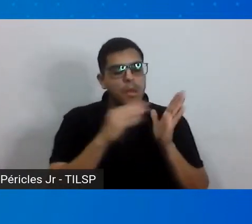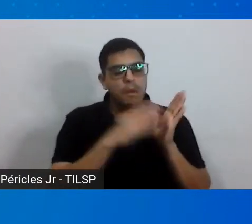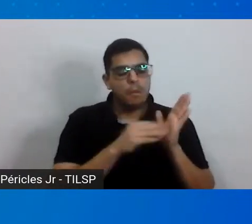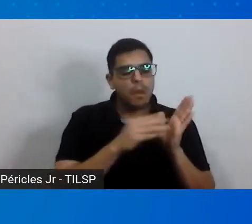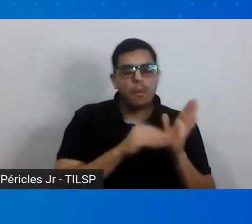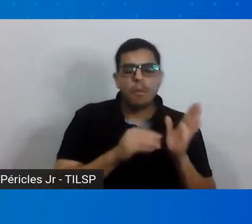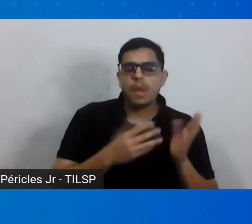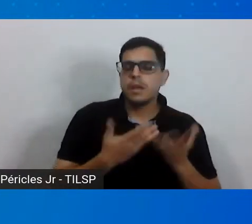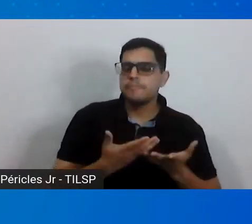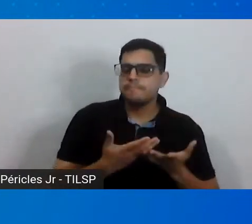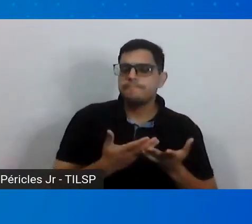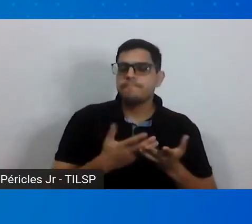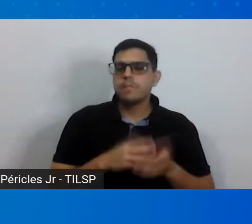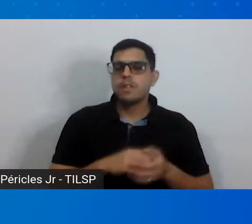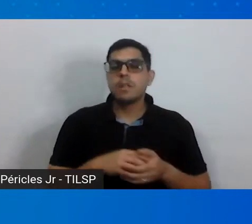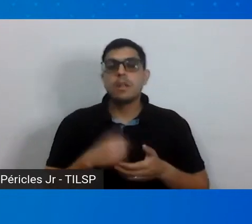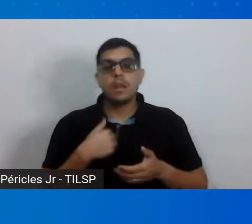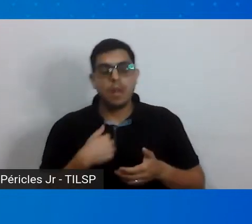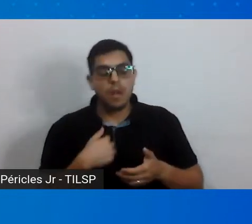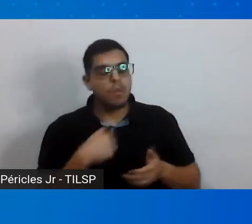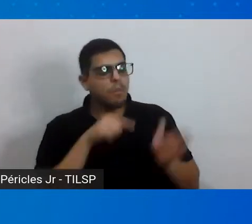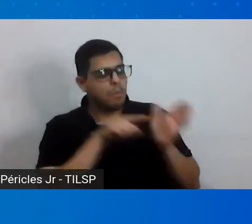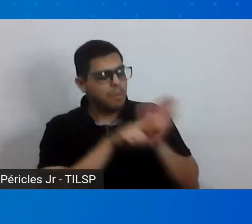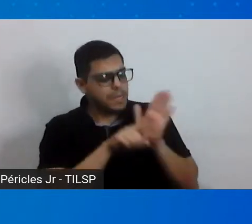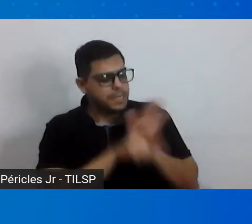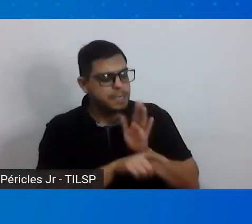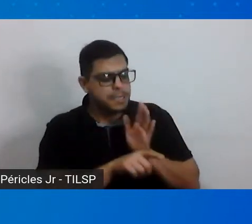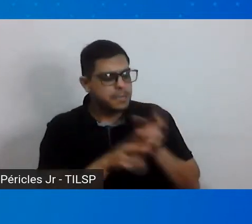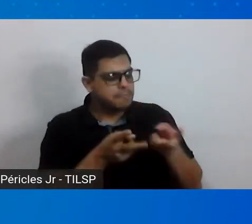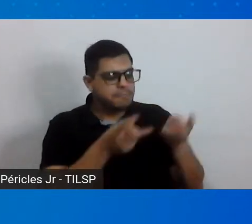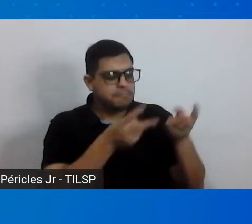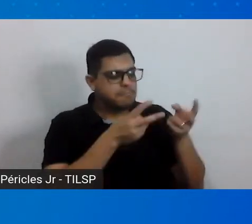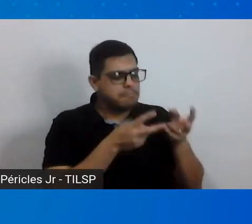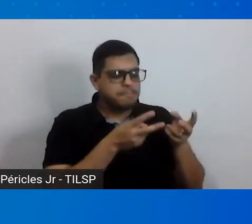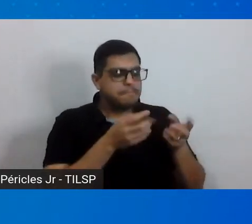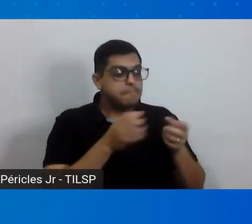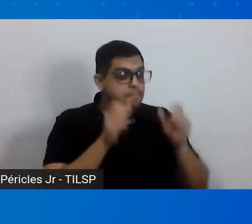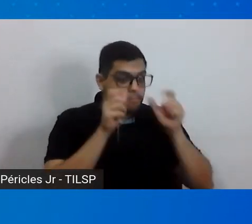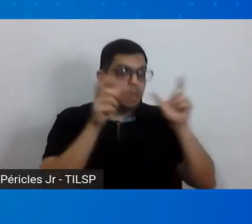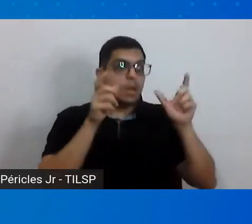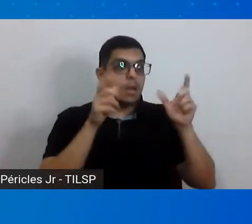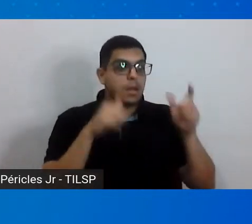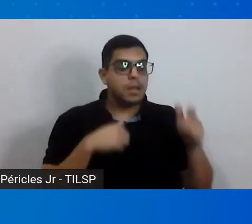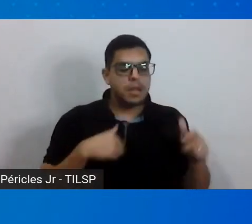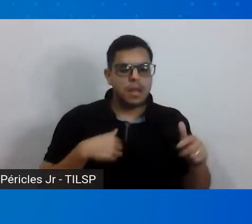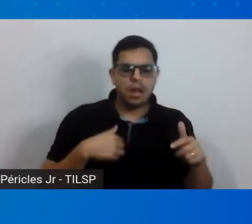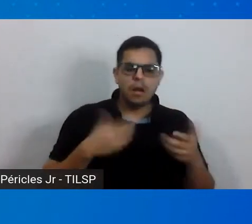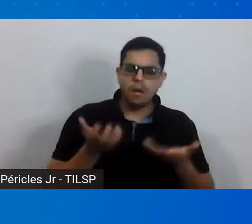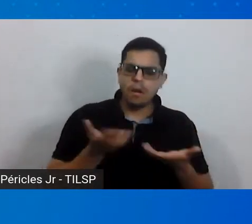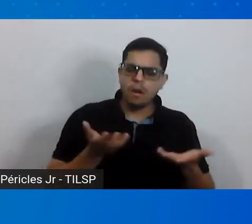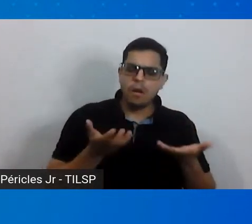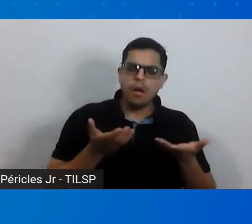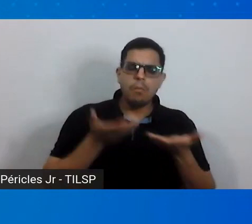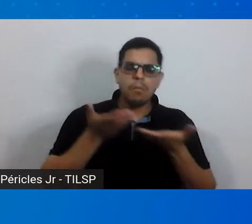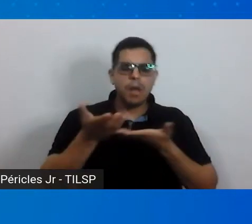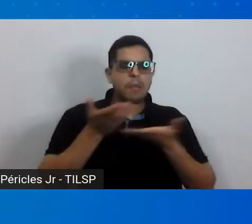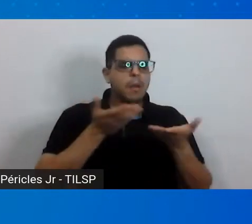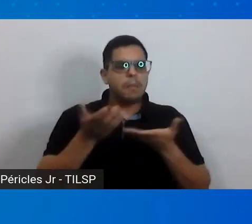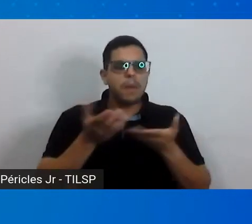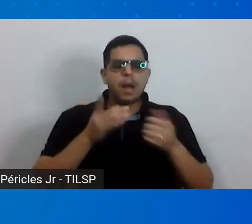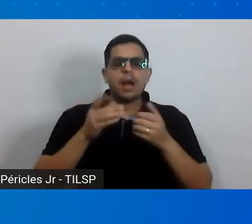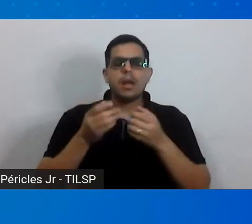e interesse eu tenho participado Claro de muitas discussões online e na verdade é o lado